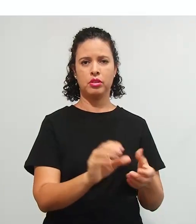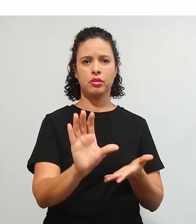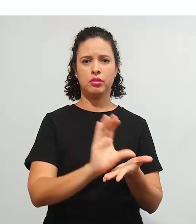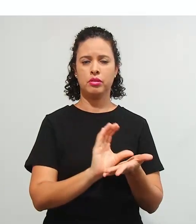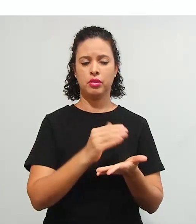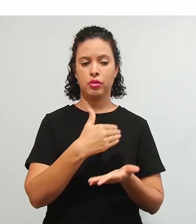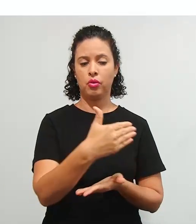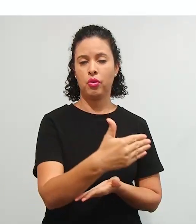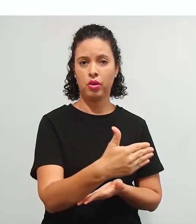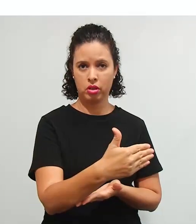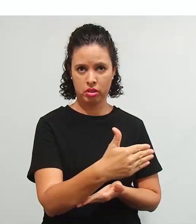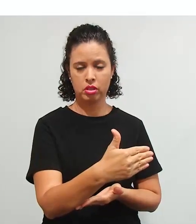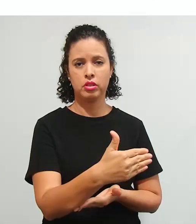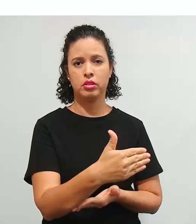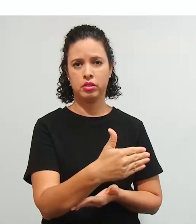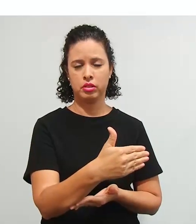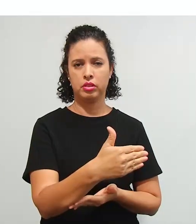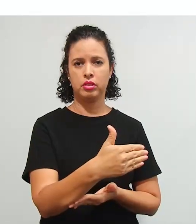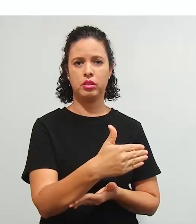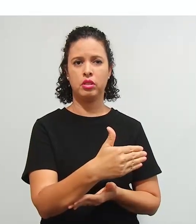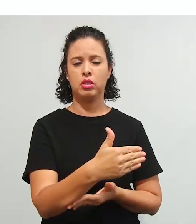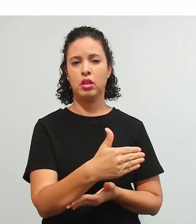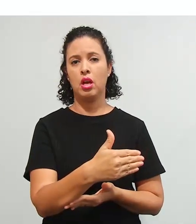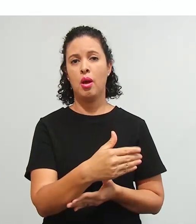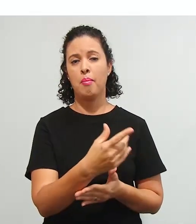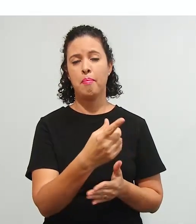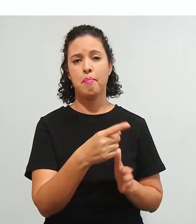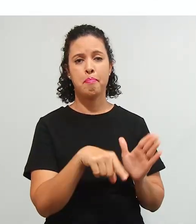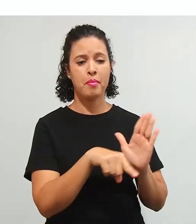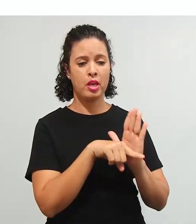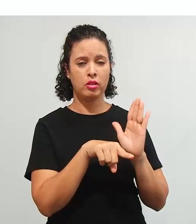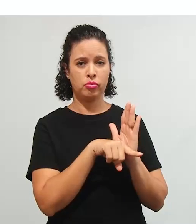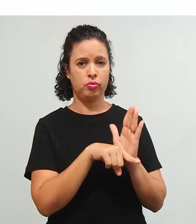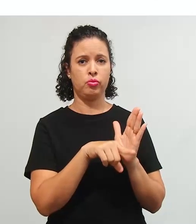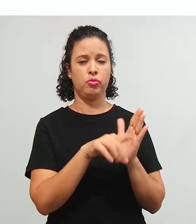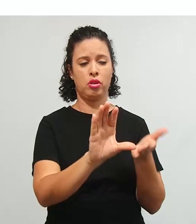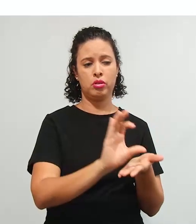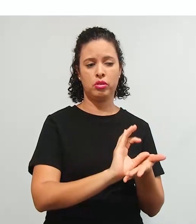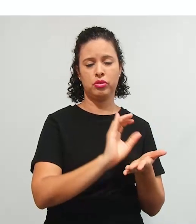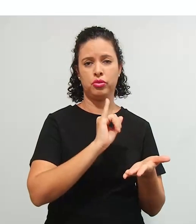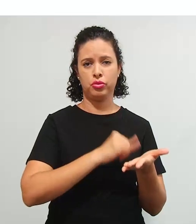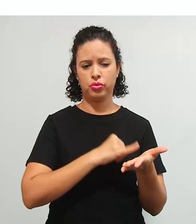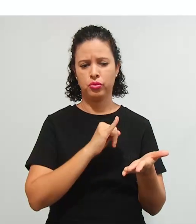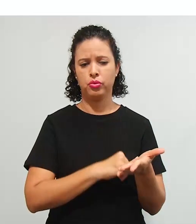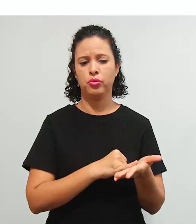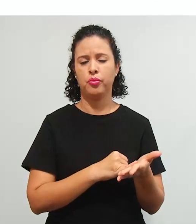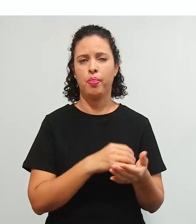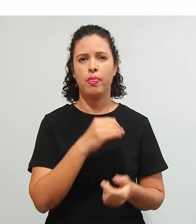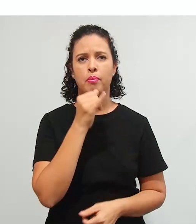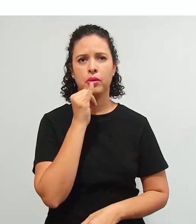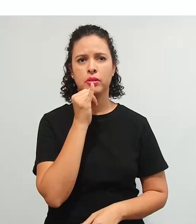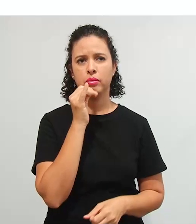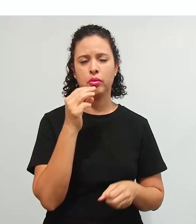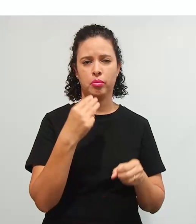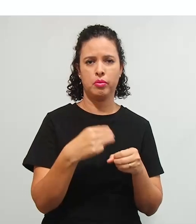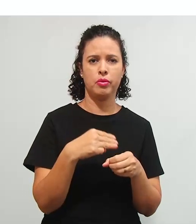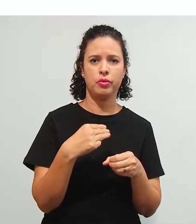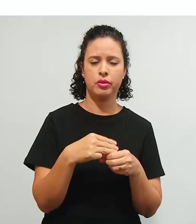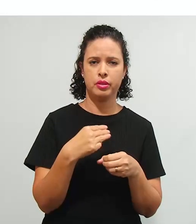correntes, exceto receita de juros. O que é receita de juros? Então, vamos lá. O